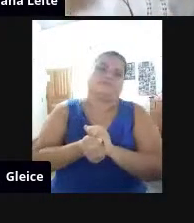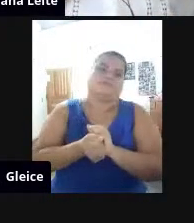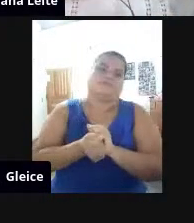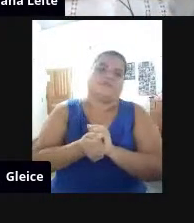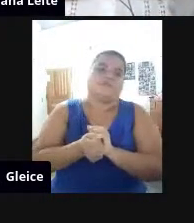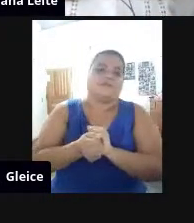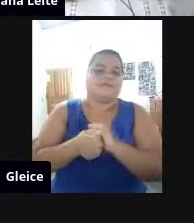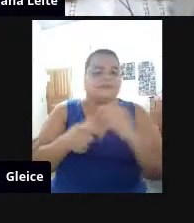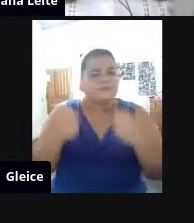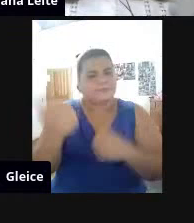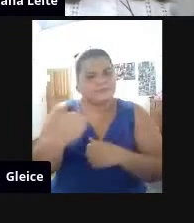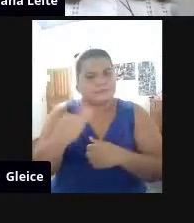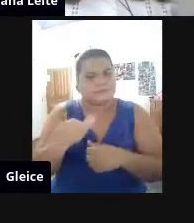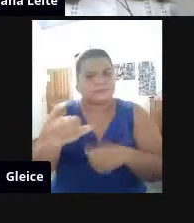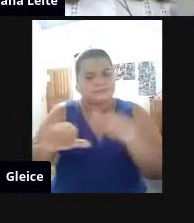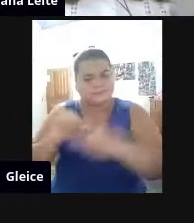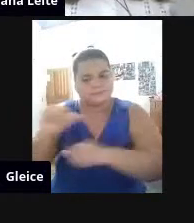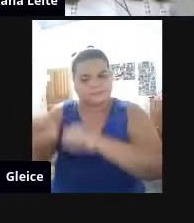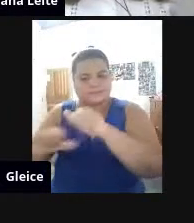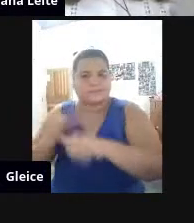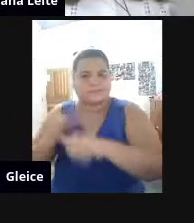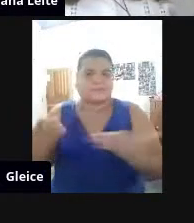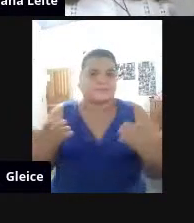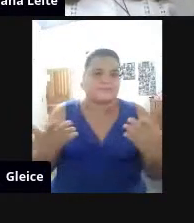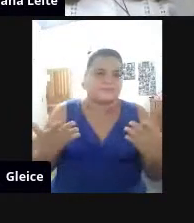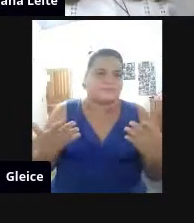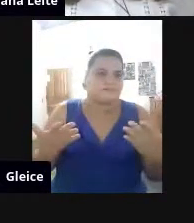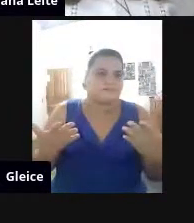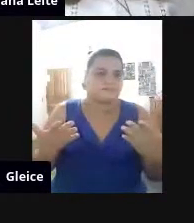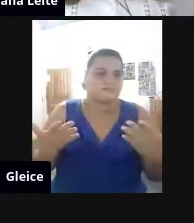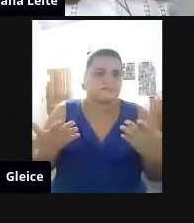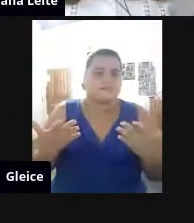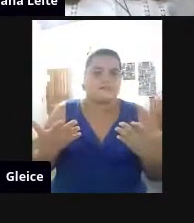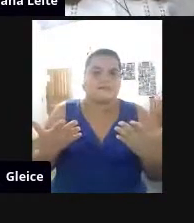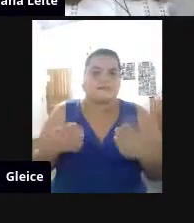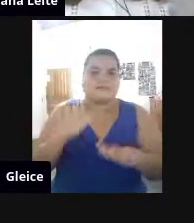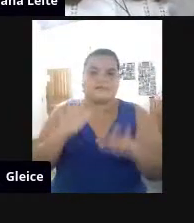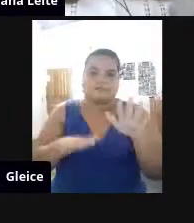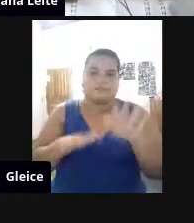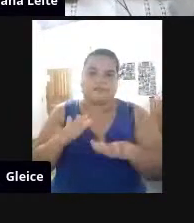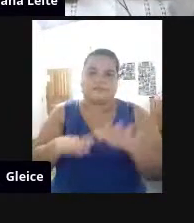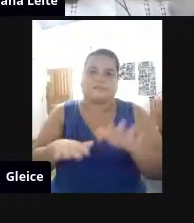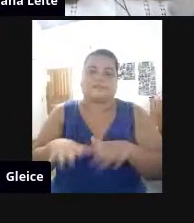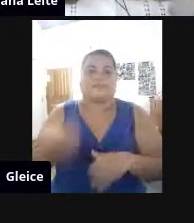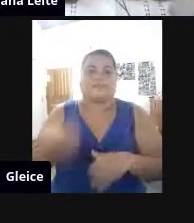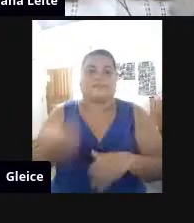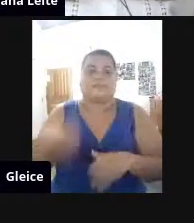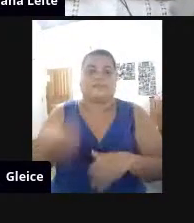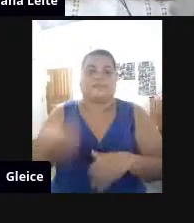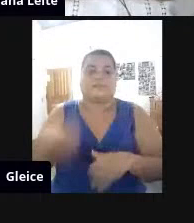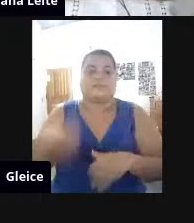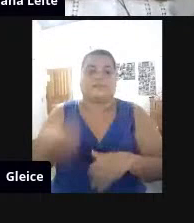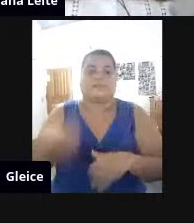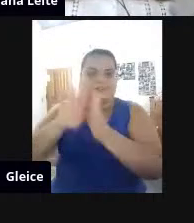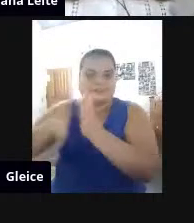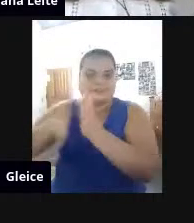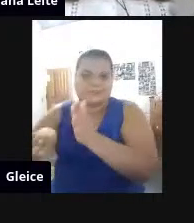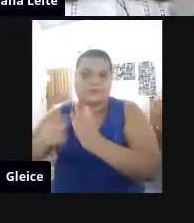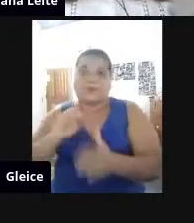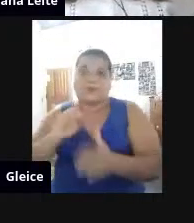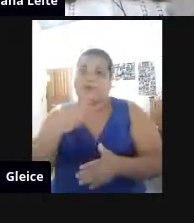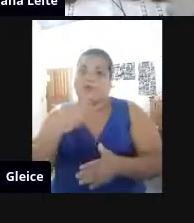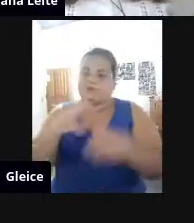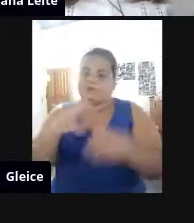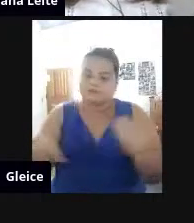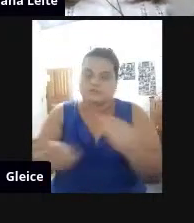sintomas. Para alergias, é muito utilizada a dieta de eliminação e rotação. Então, nesse caso, se faz eliminação do alimento alergênico, e